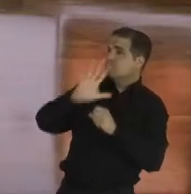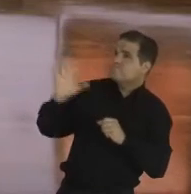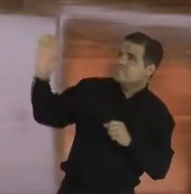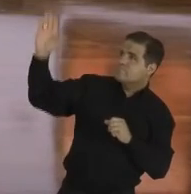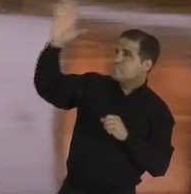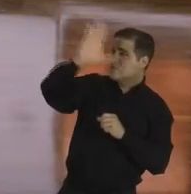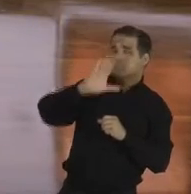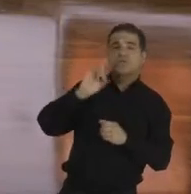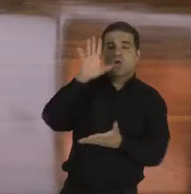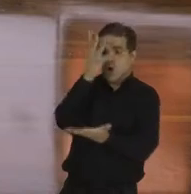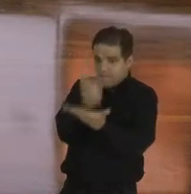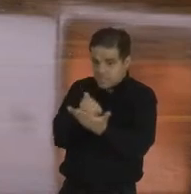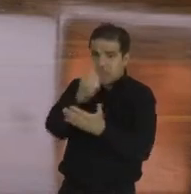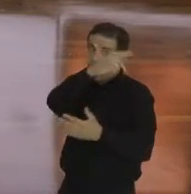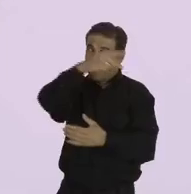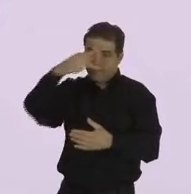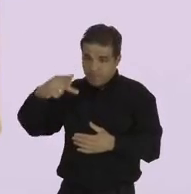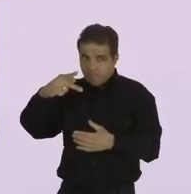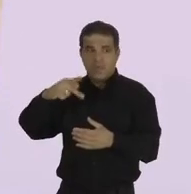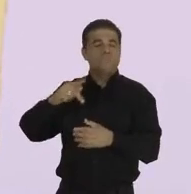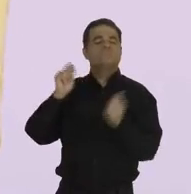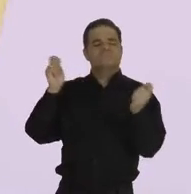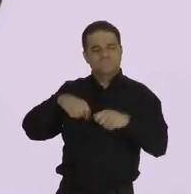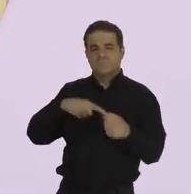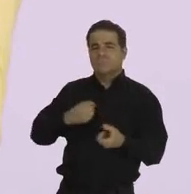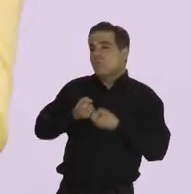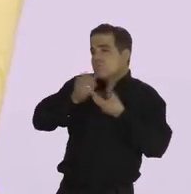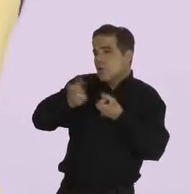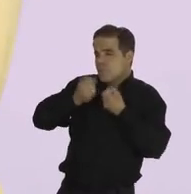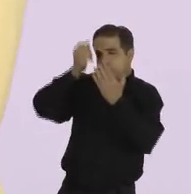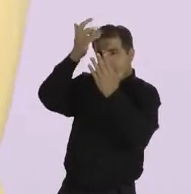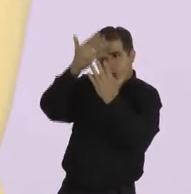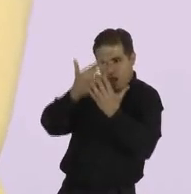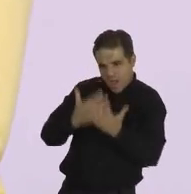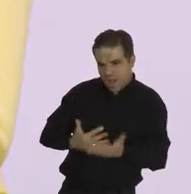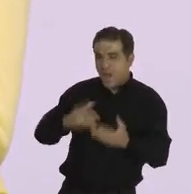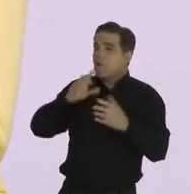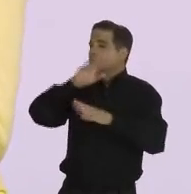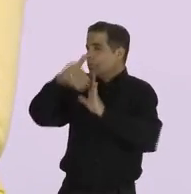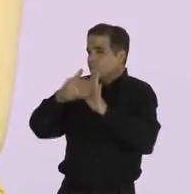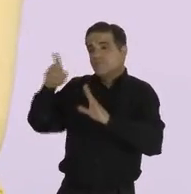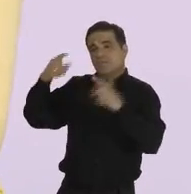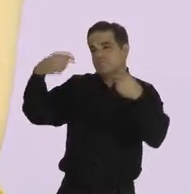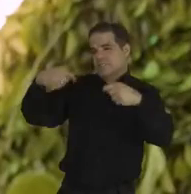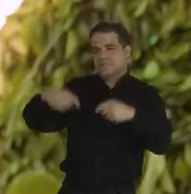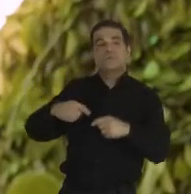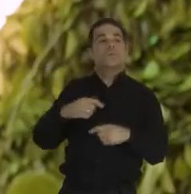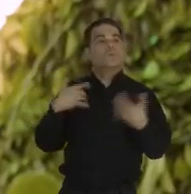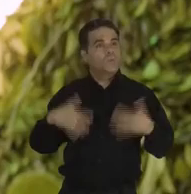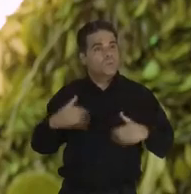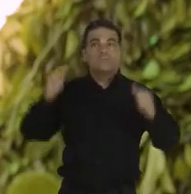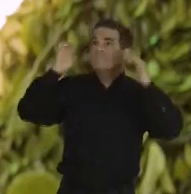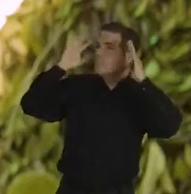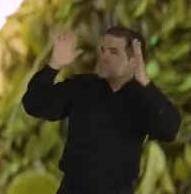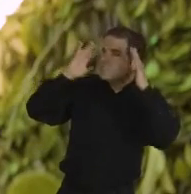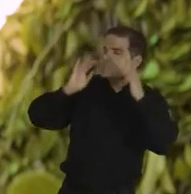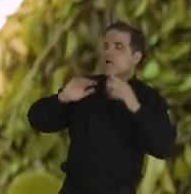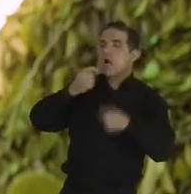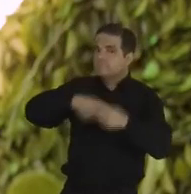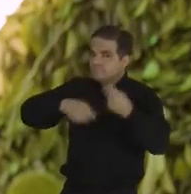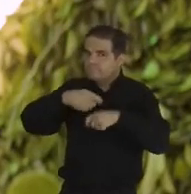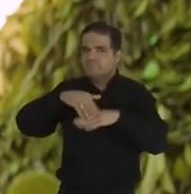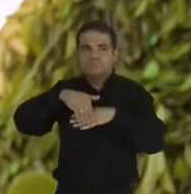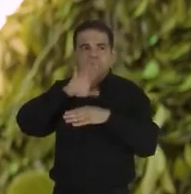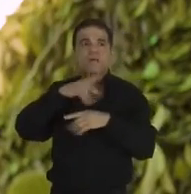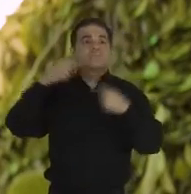Brasil basta baixar o aplicativo e te todas as informações que seu negócio precisa se tem que pensar muito além da comercialização